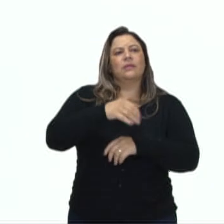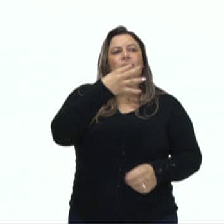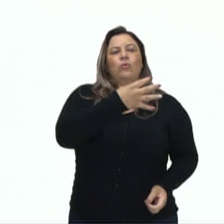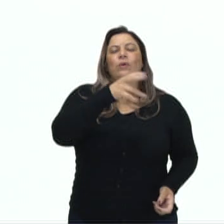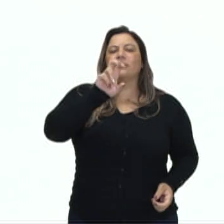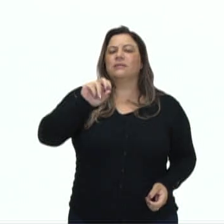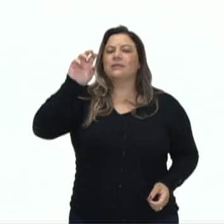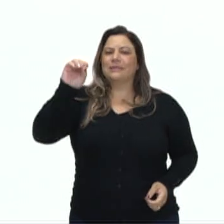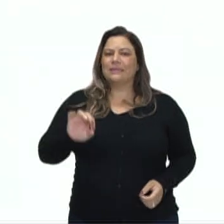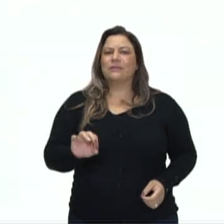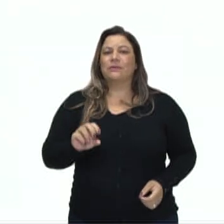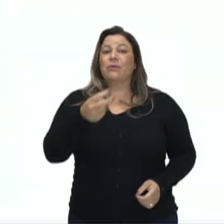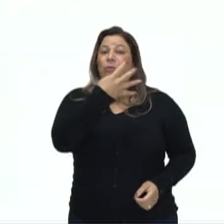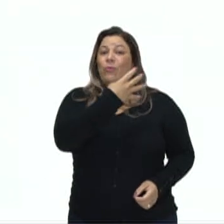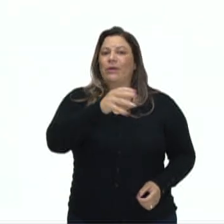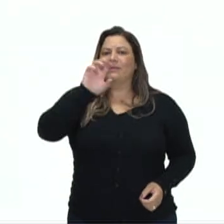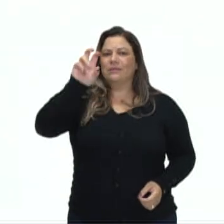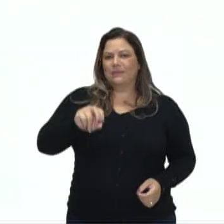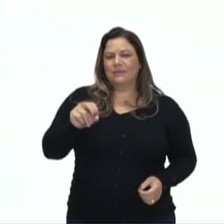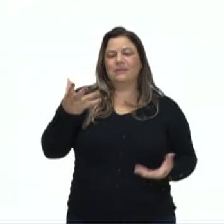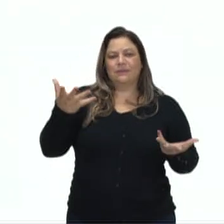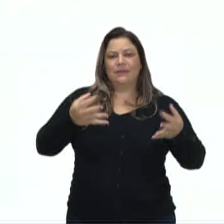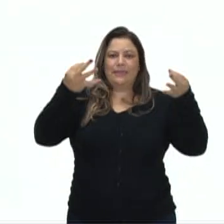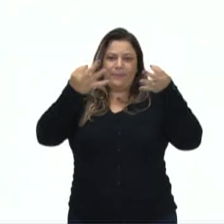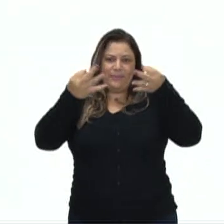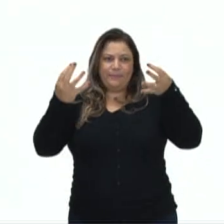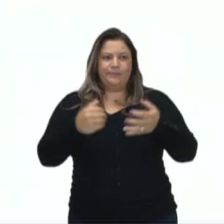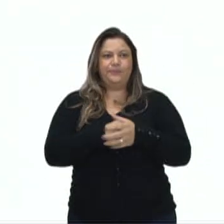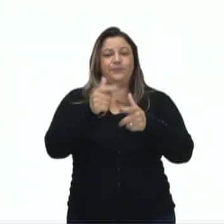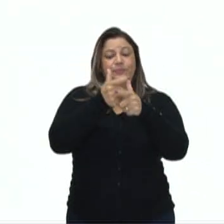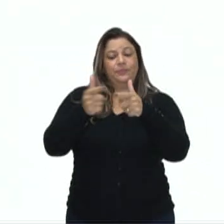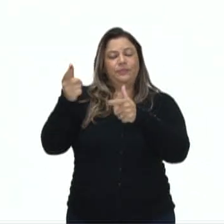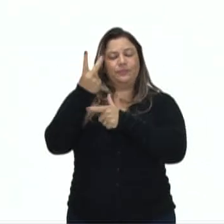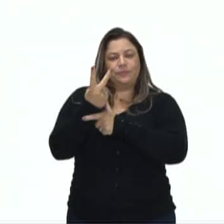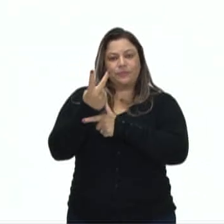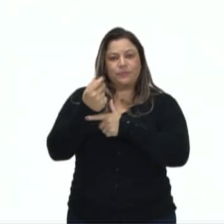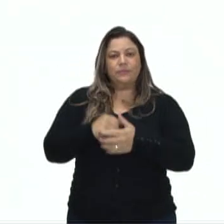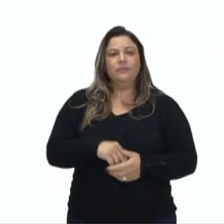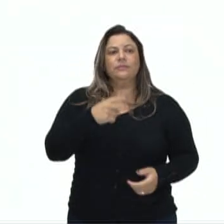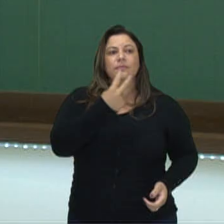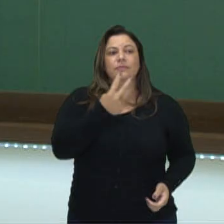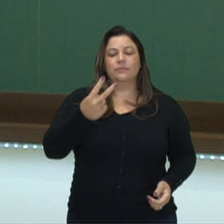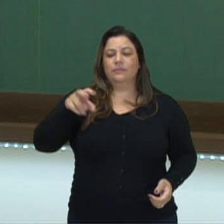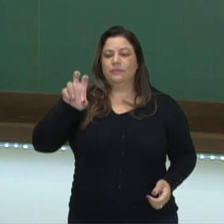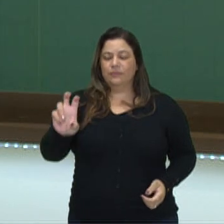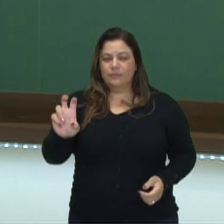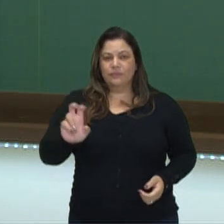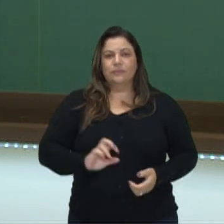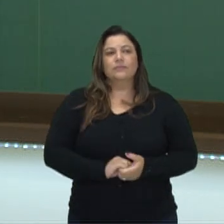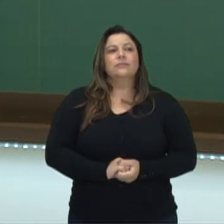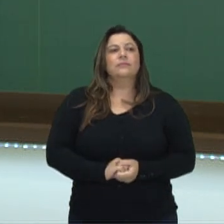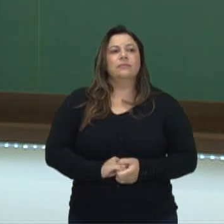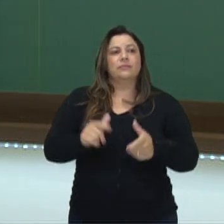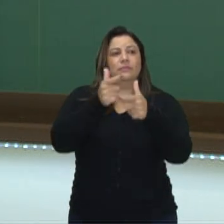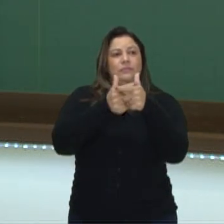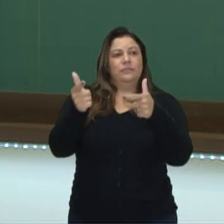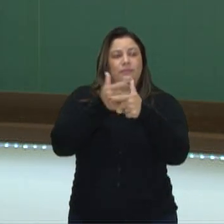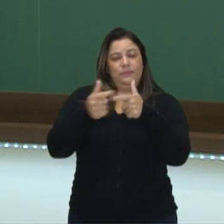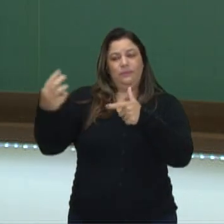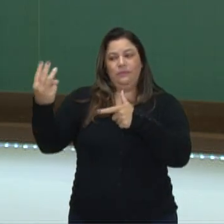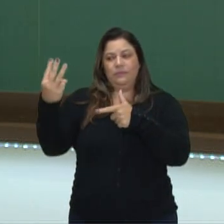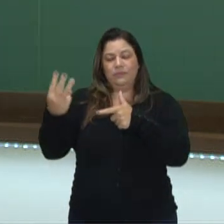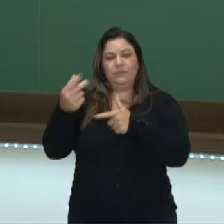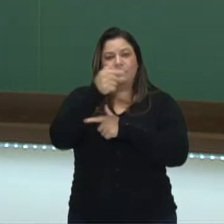Vamos fatorar então. 450 dividido por 2 dá 225. 225 dividido por 3